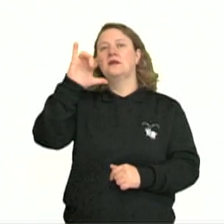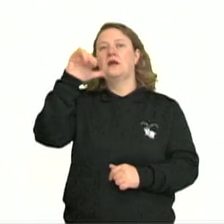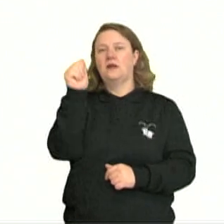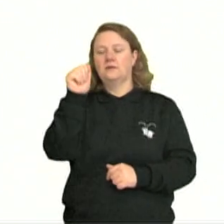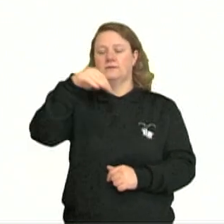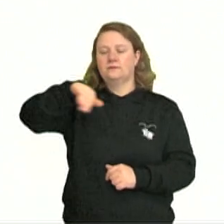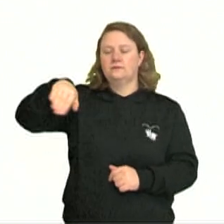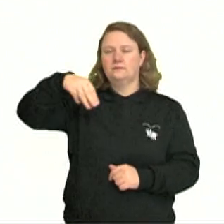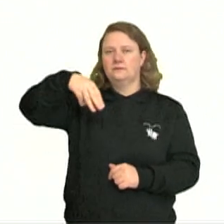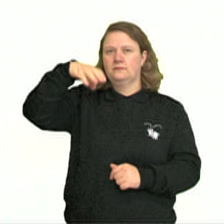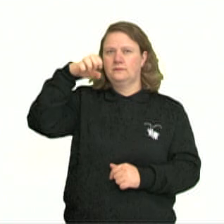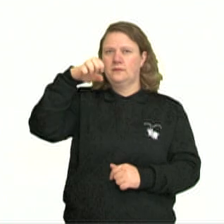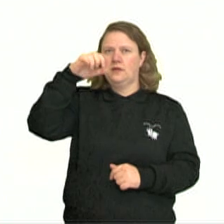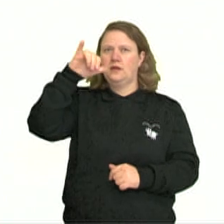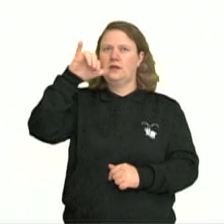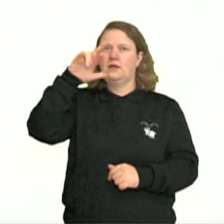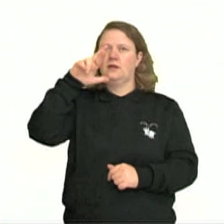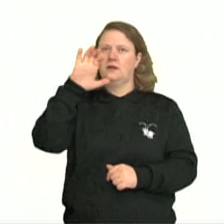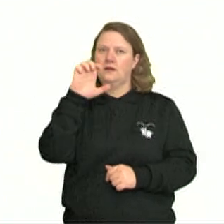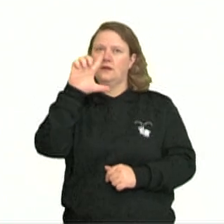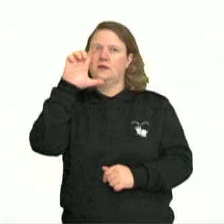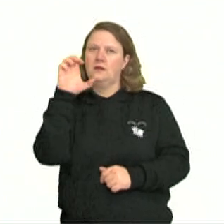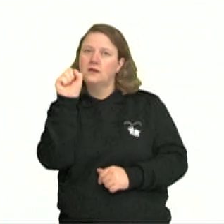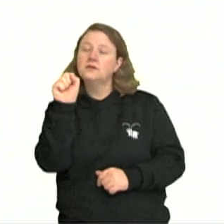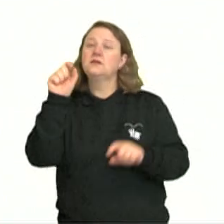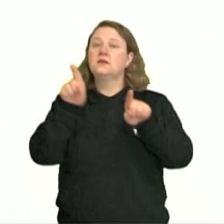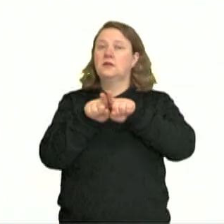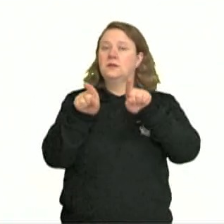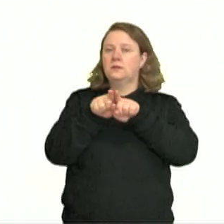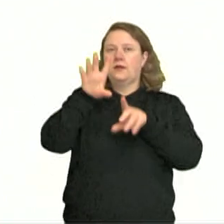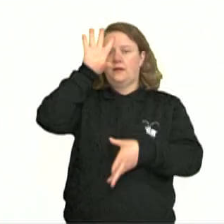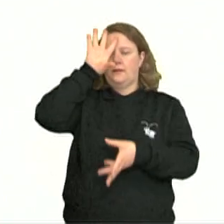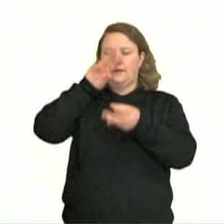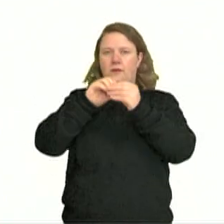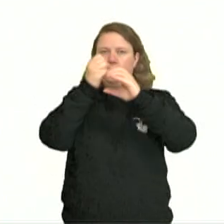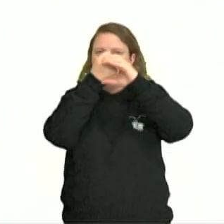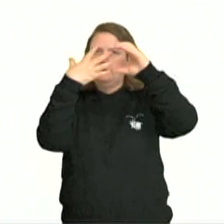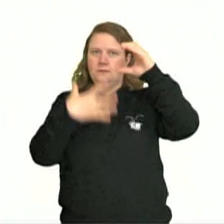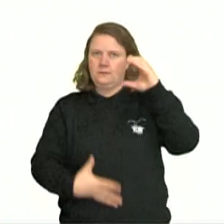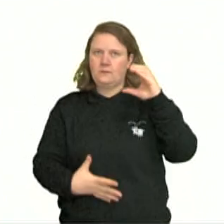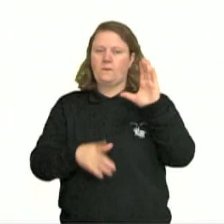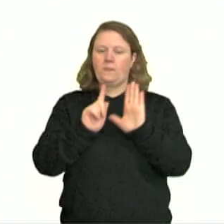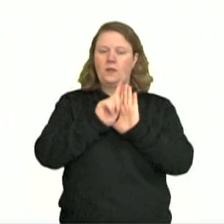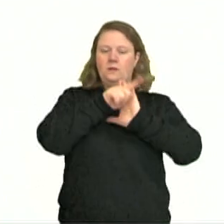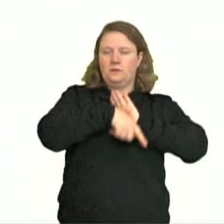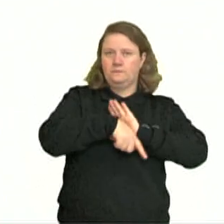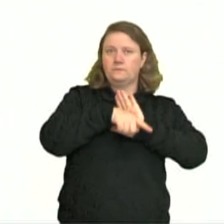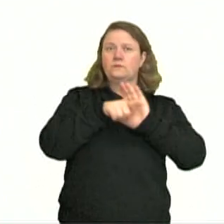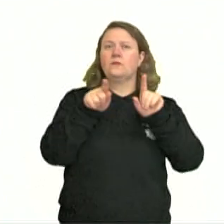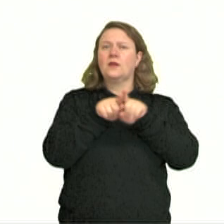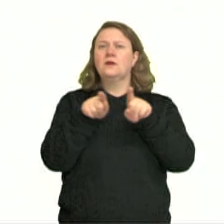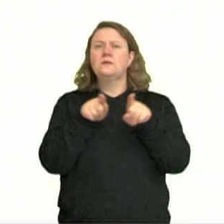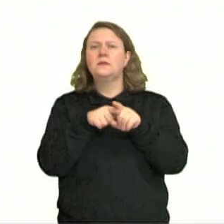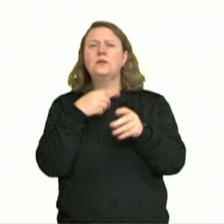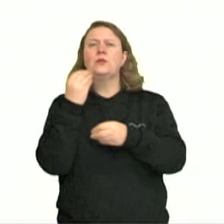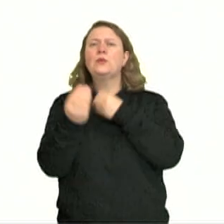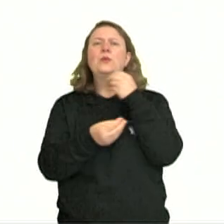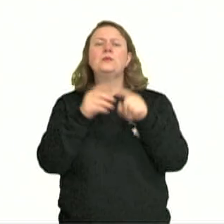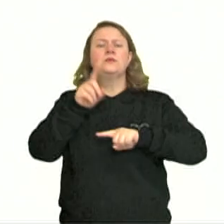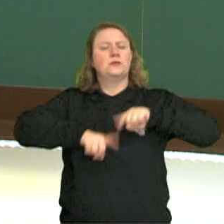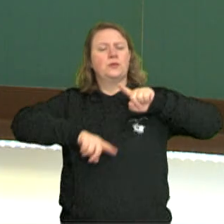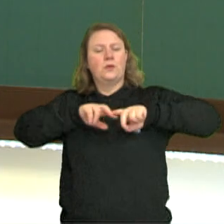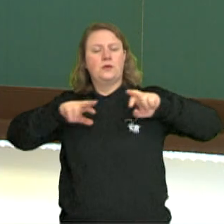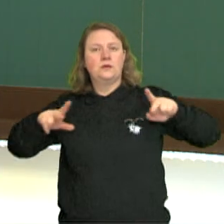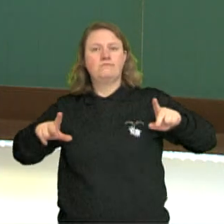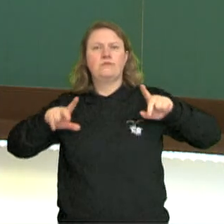também compreender as características de textos biográficos, tentar reconhecer assim os elementos composicionais,